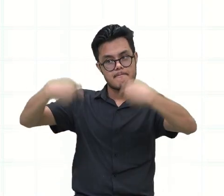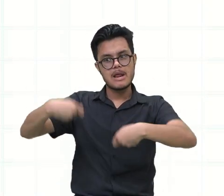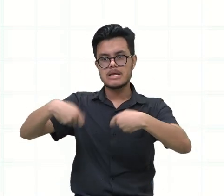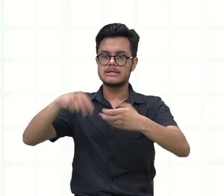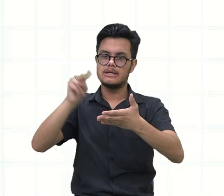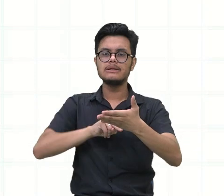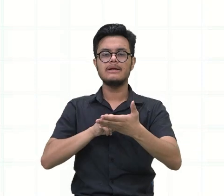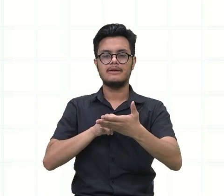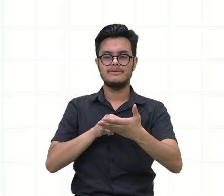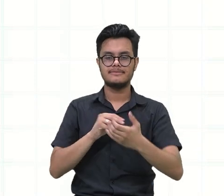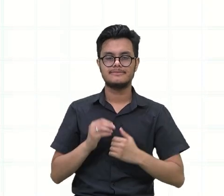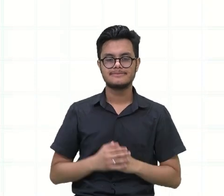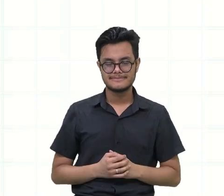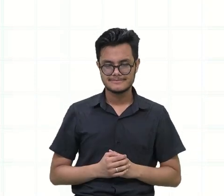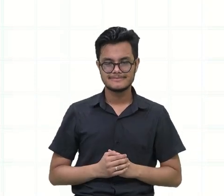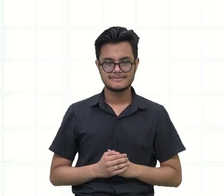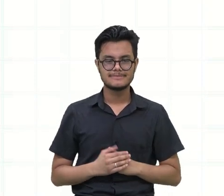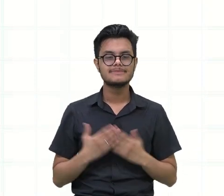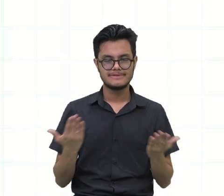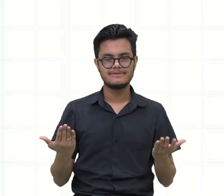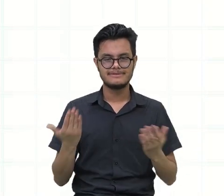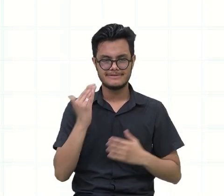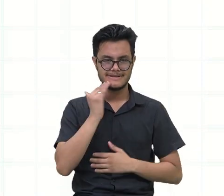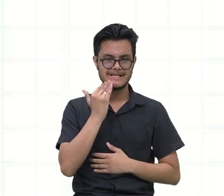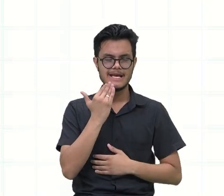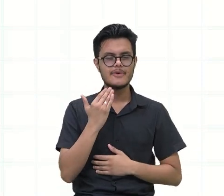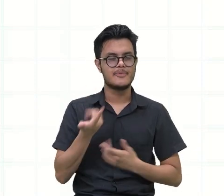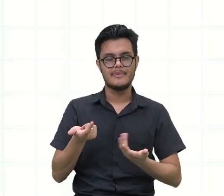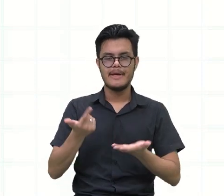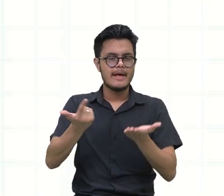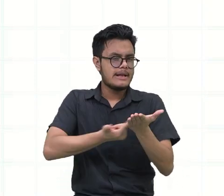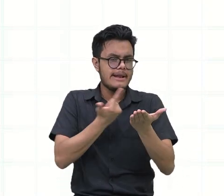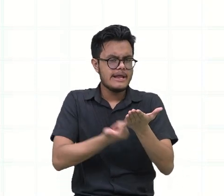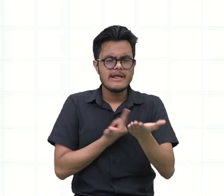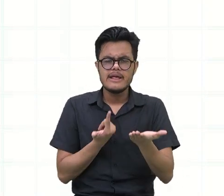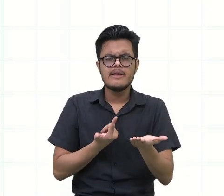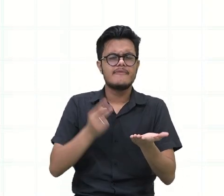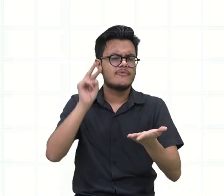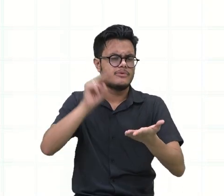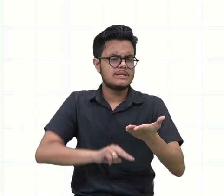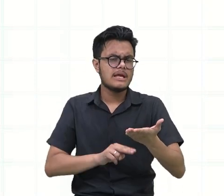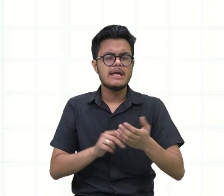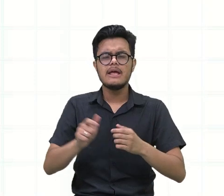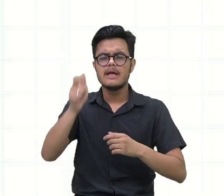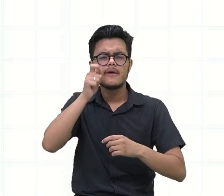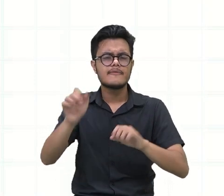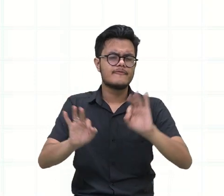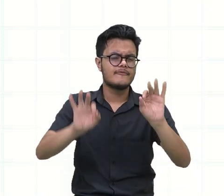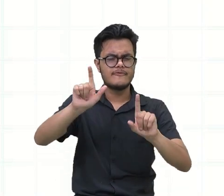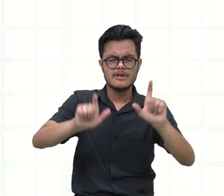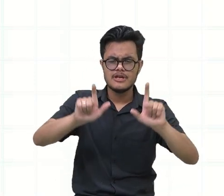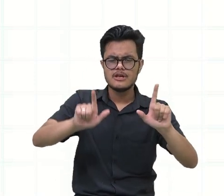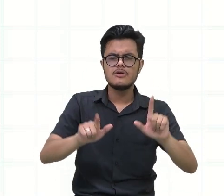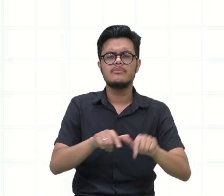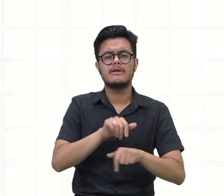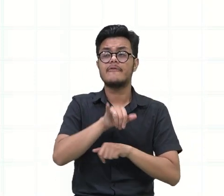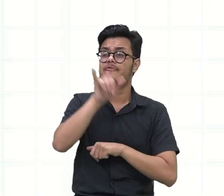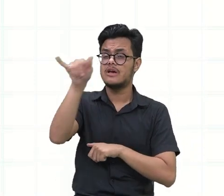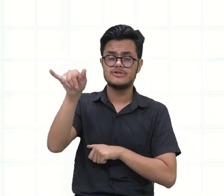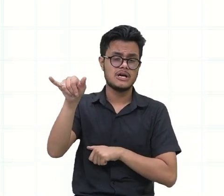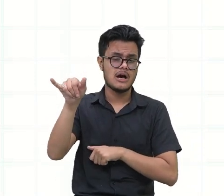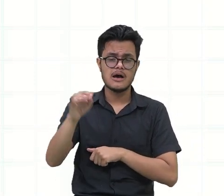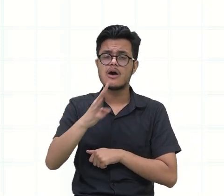para ler, para sugerir, para ler um livro, para assistir a um filme, né, ou para fazer uma viagem, conhecer um lugar,